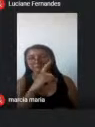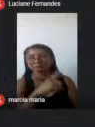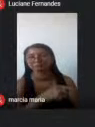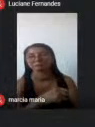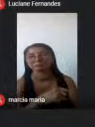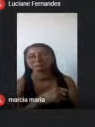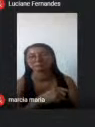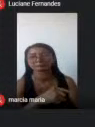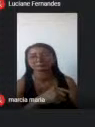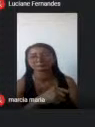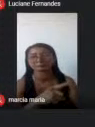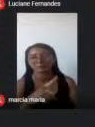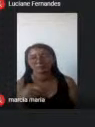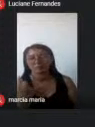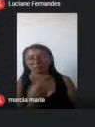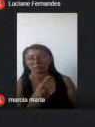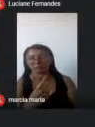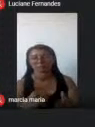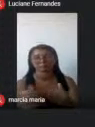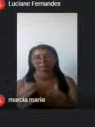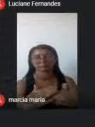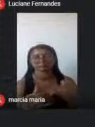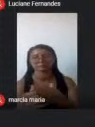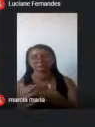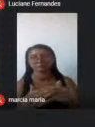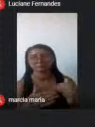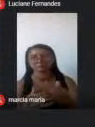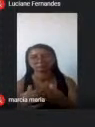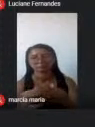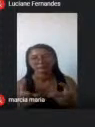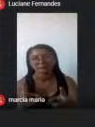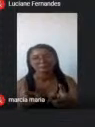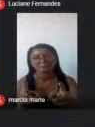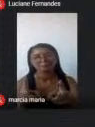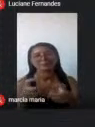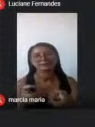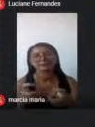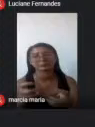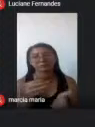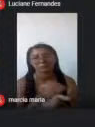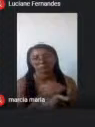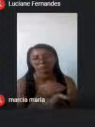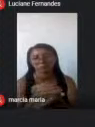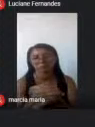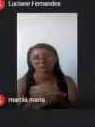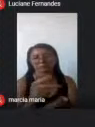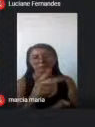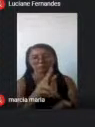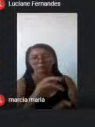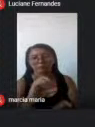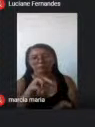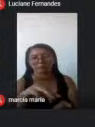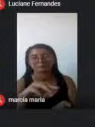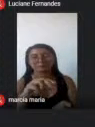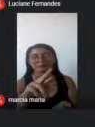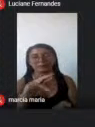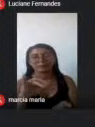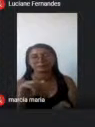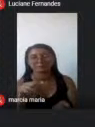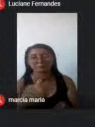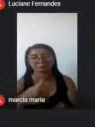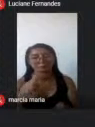Nós profissionais, quase não conseguimos visualizar a sífilis nesse momento da sífilis primária. Ou seja, não